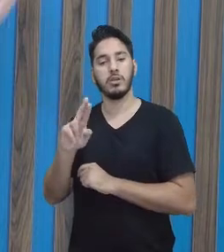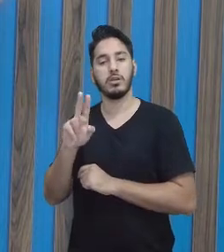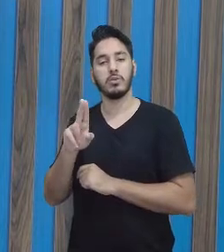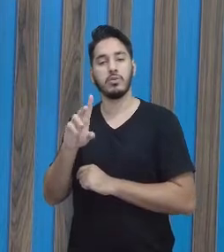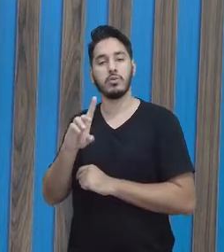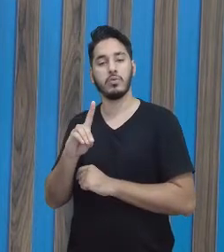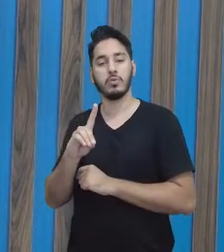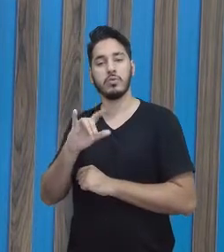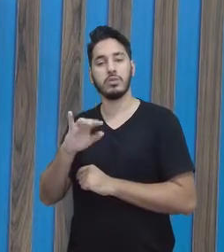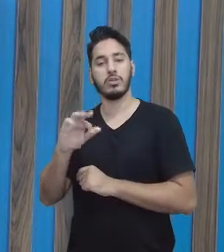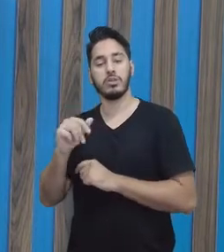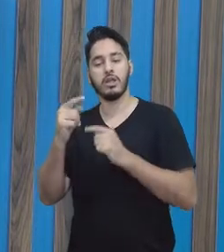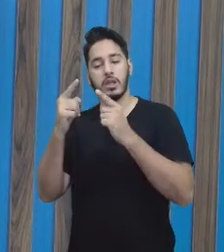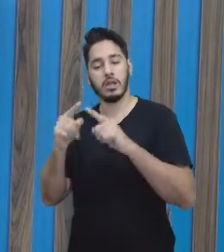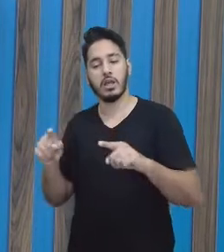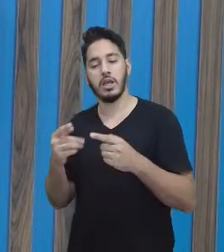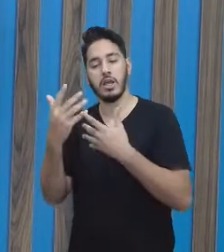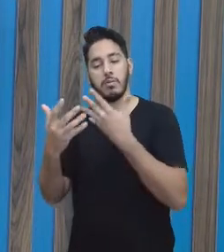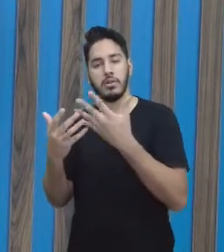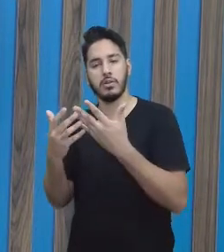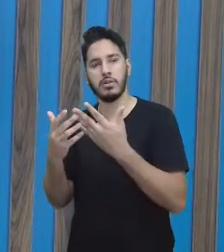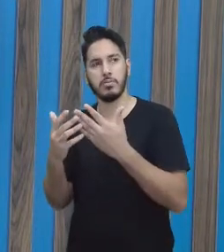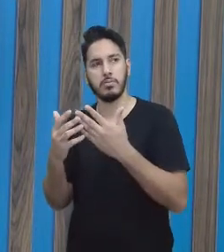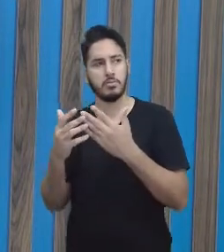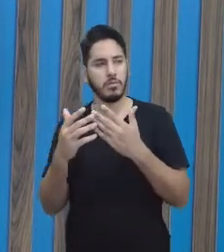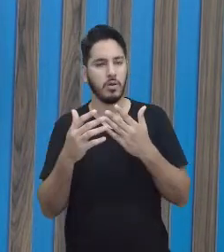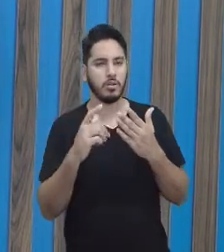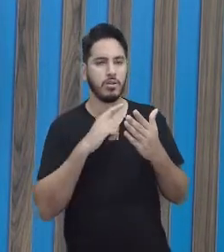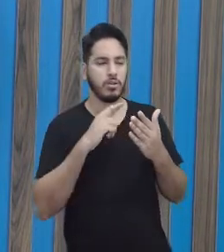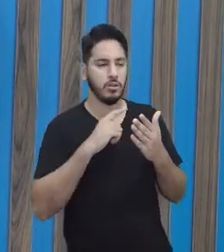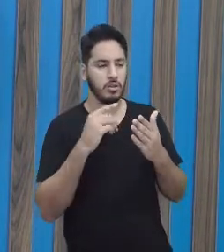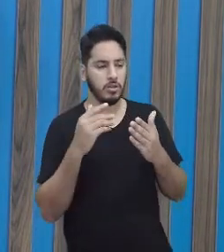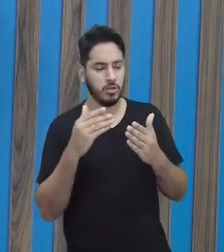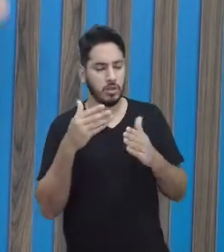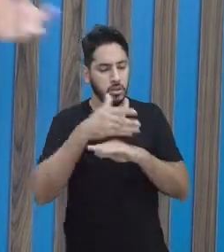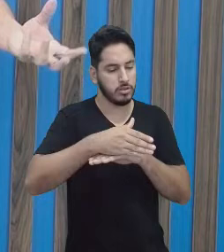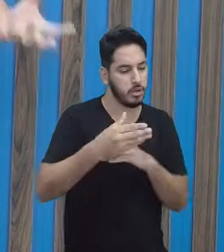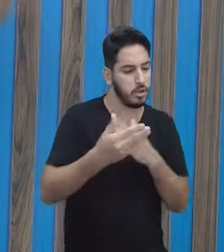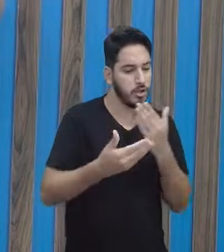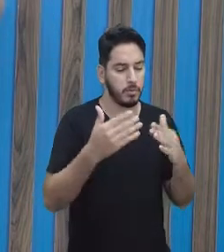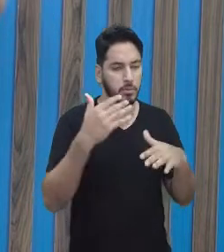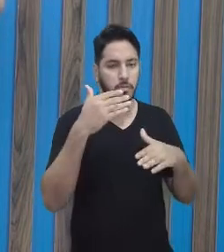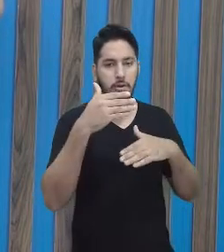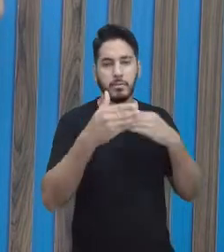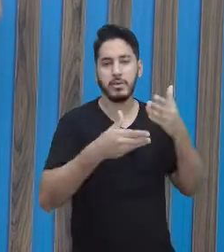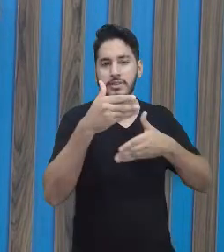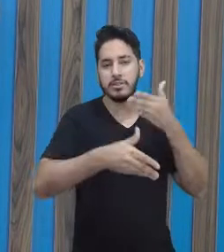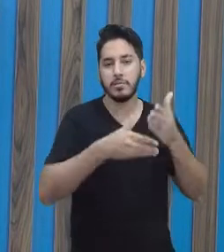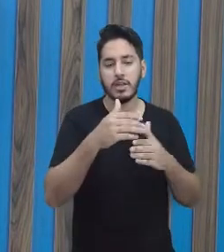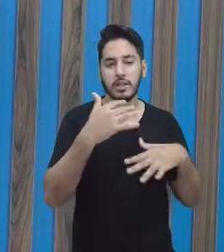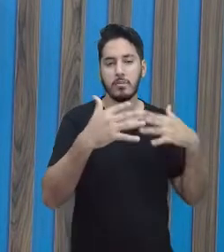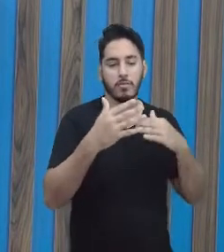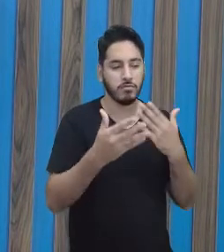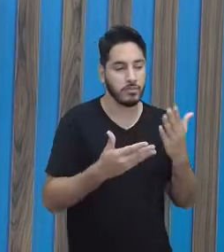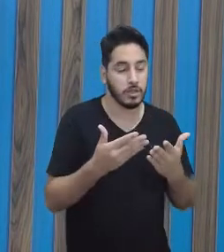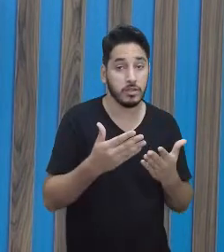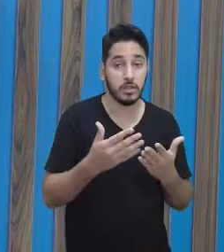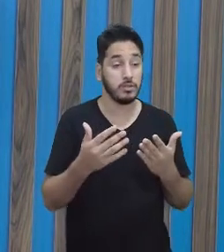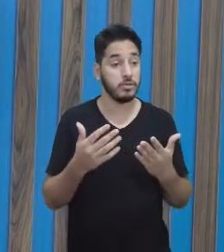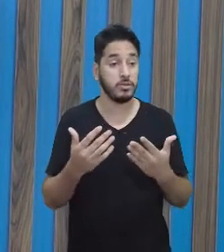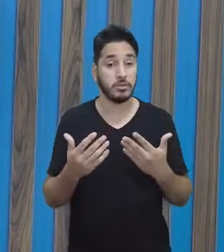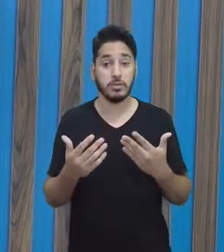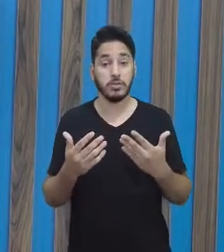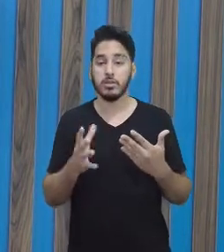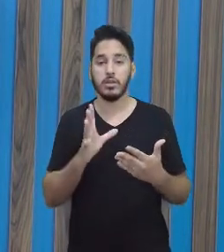câmara, a música de orquestra, mas quando ele teve que fazer esse mergulho para participar daquele movimento,